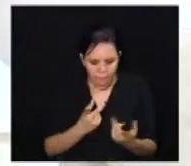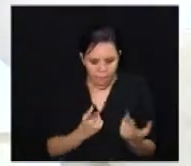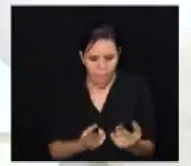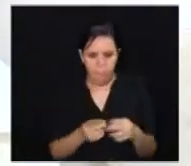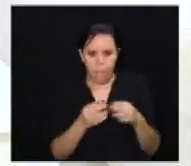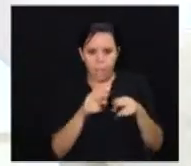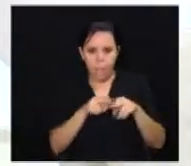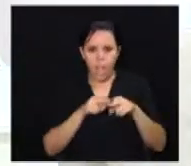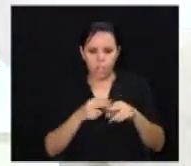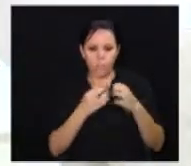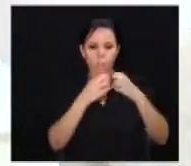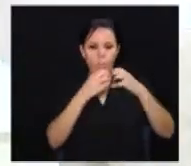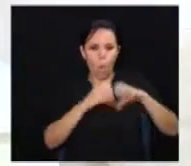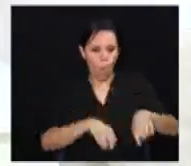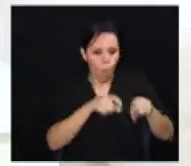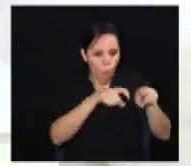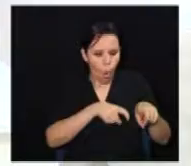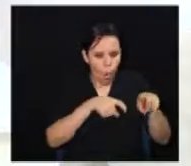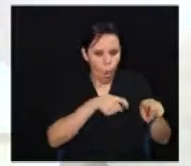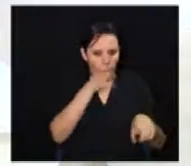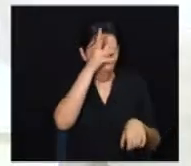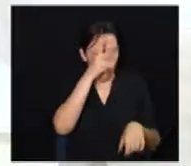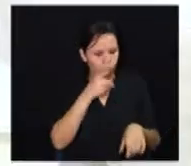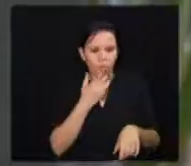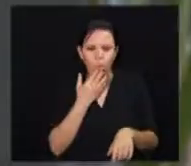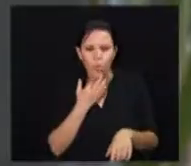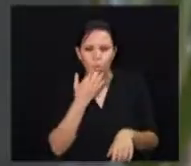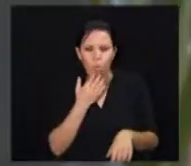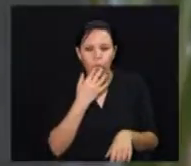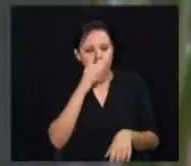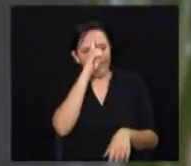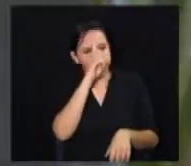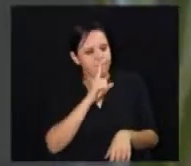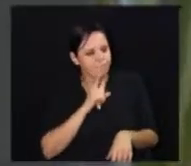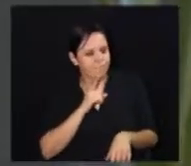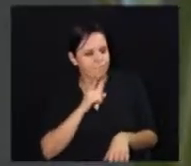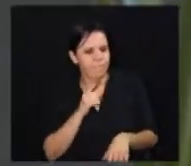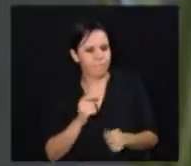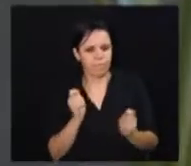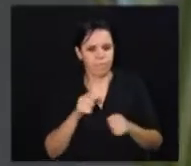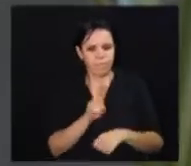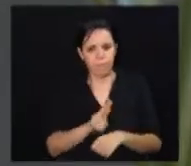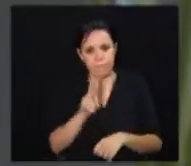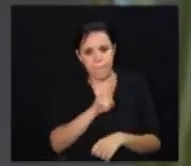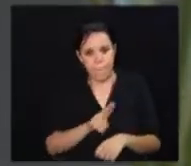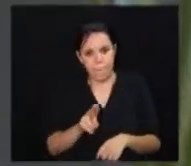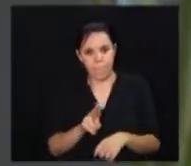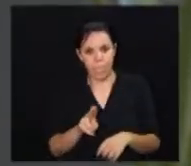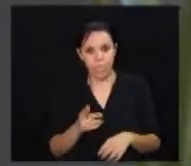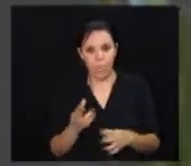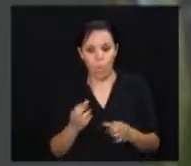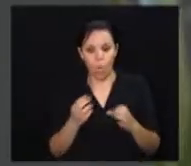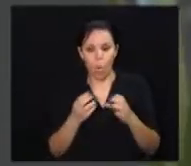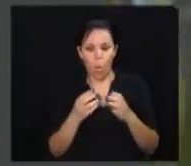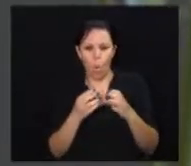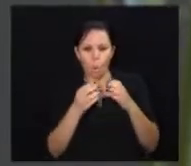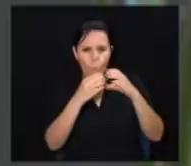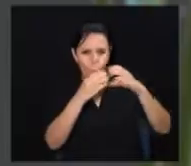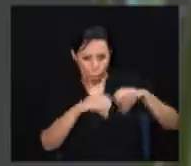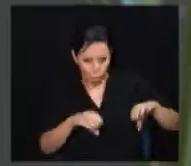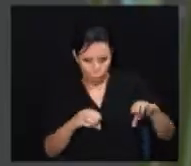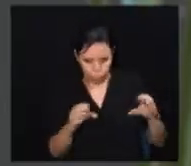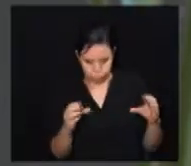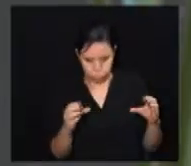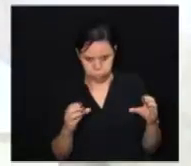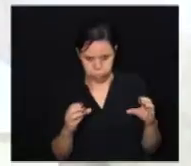caipira. A gente usa o ovo caipira, então ele dá uma cor mais amarelada na massa. Se a gente usar um ovo inteiro, por exemplo, ou usar um ovo que